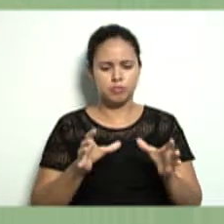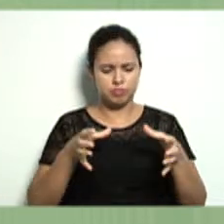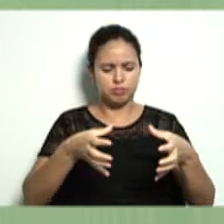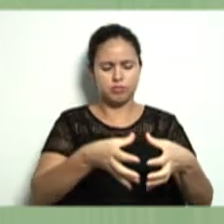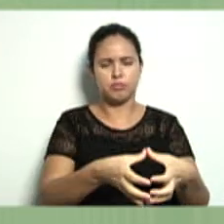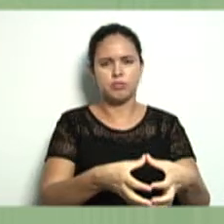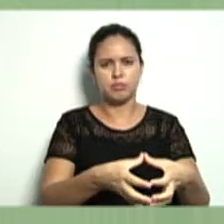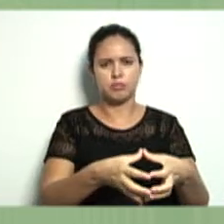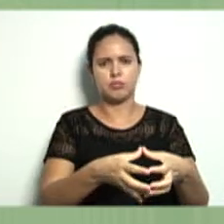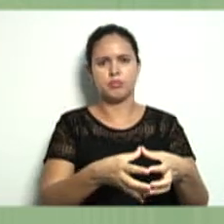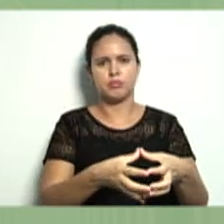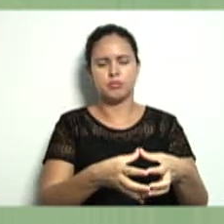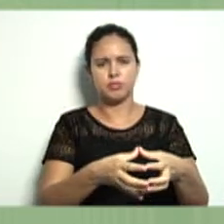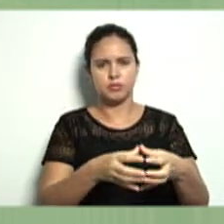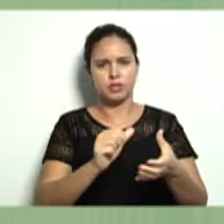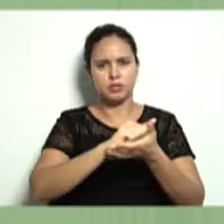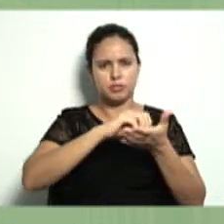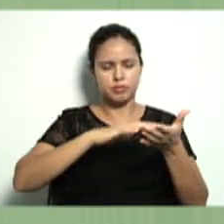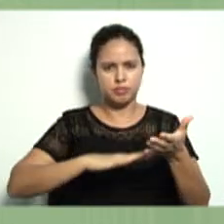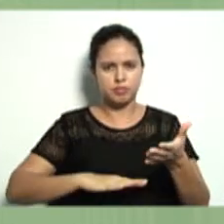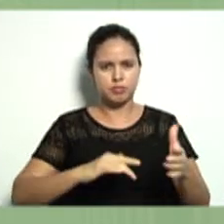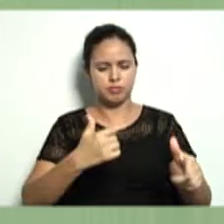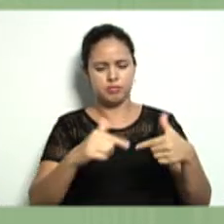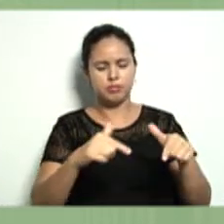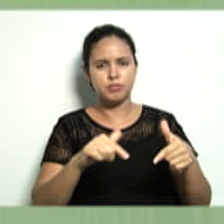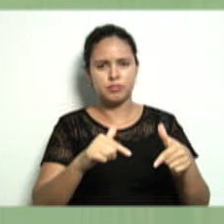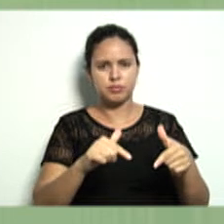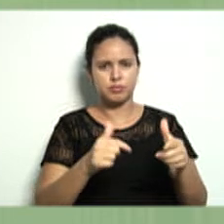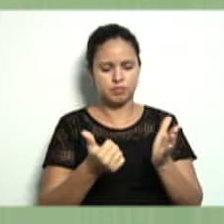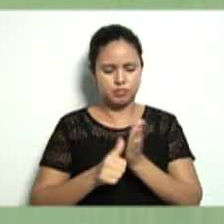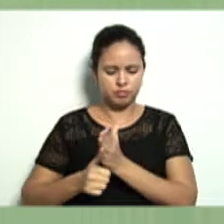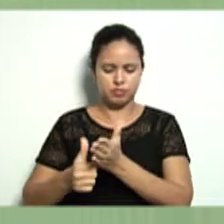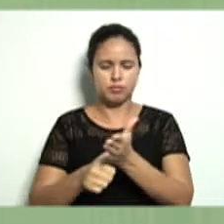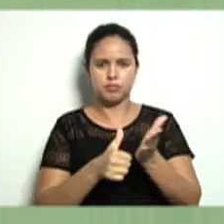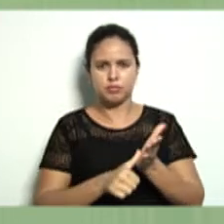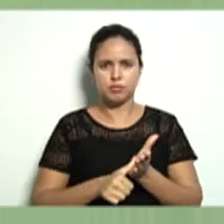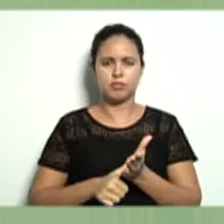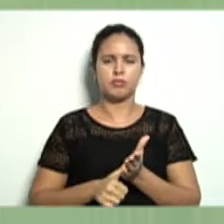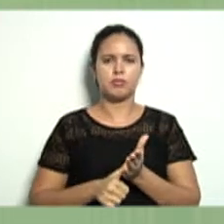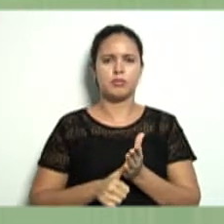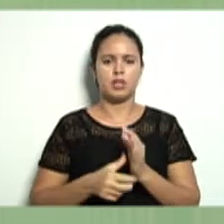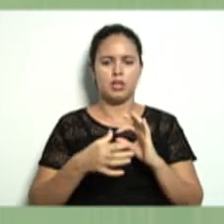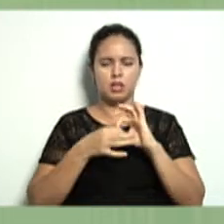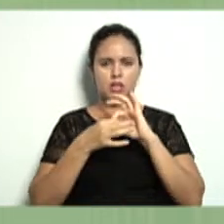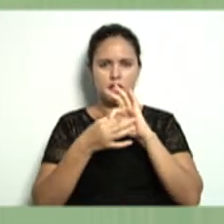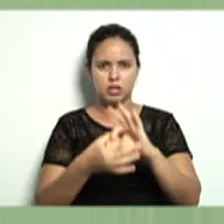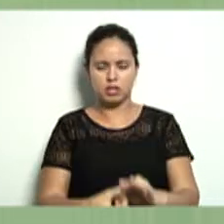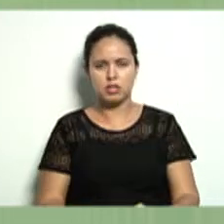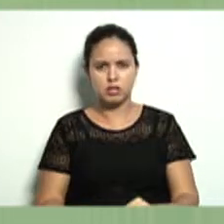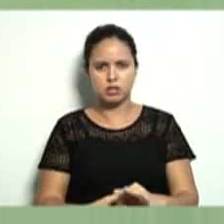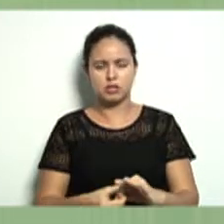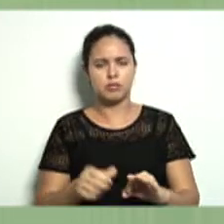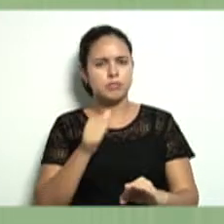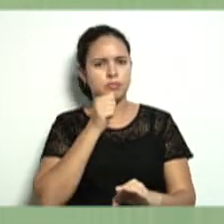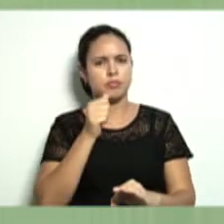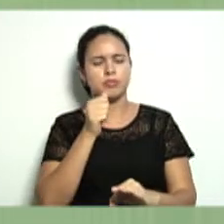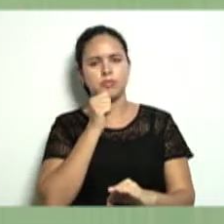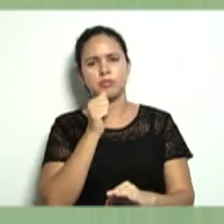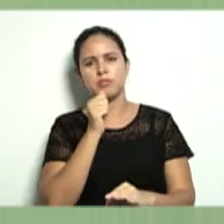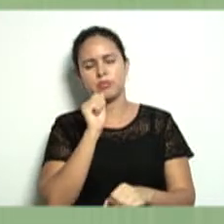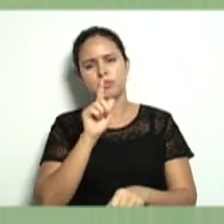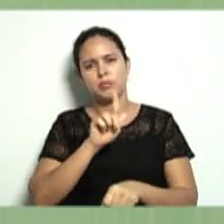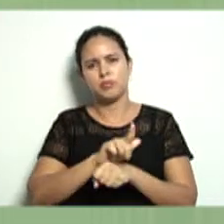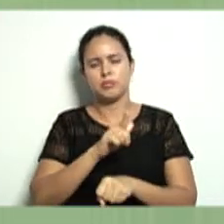centralizar as atividades dos colaboradores, ele não está ligado à questão da